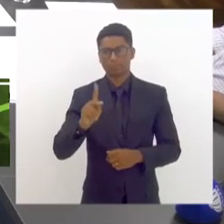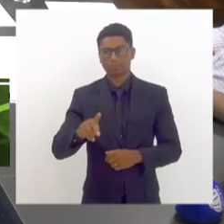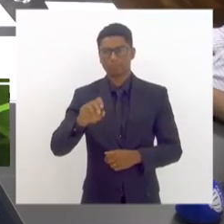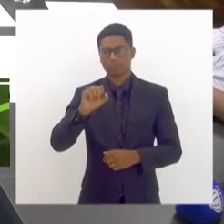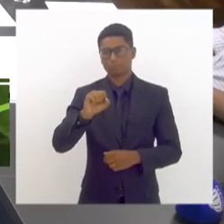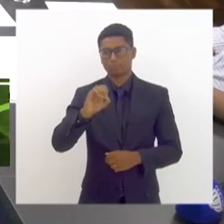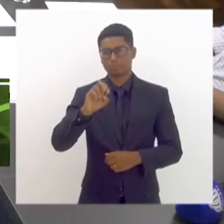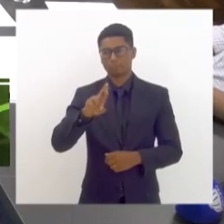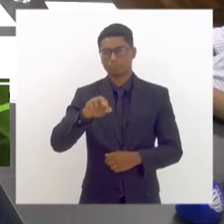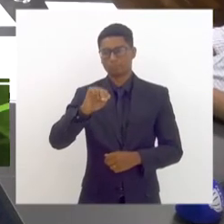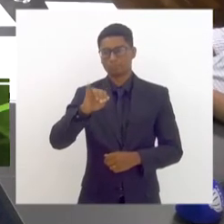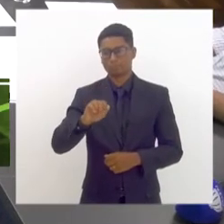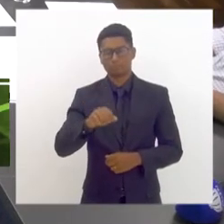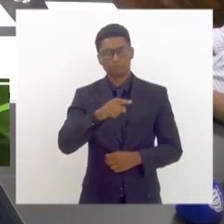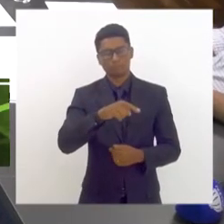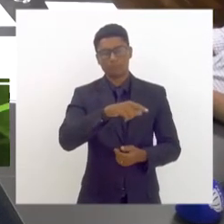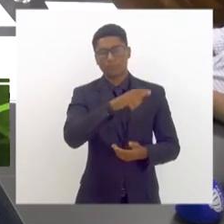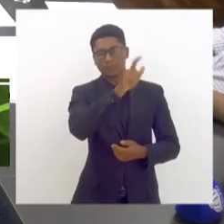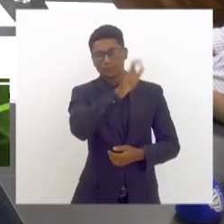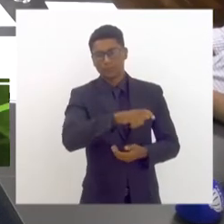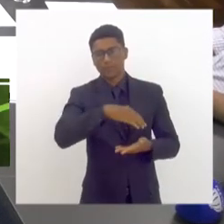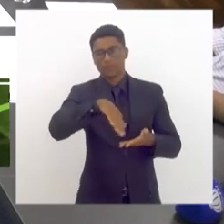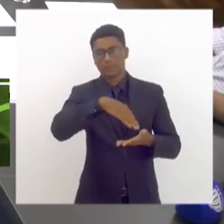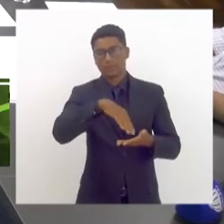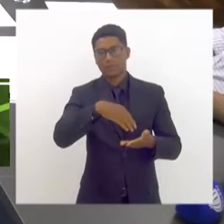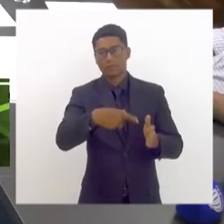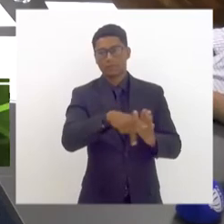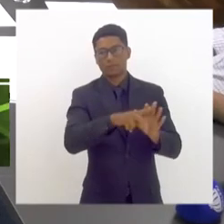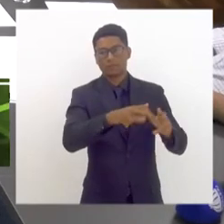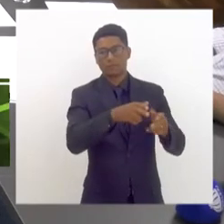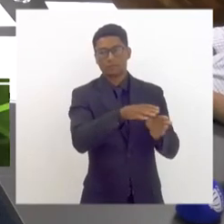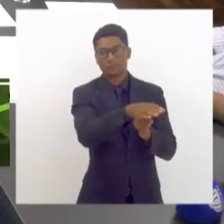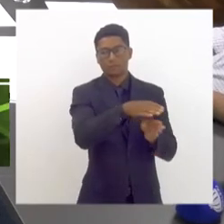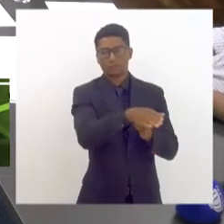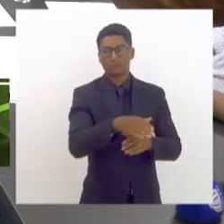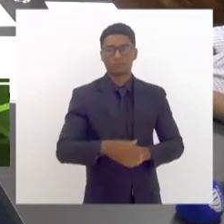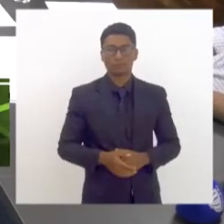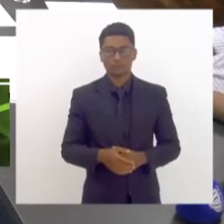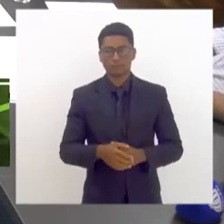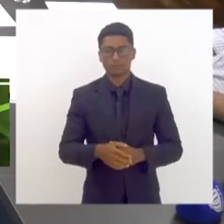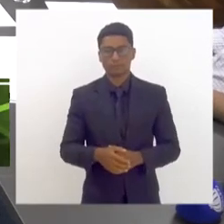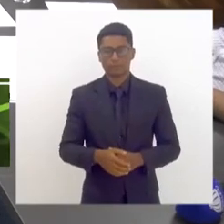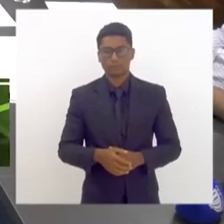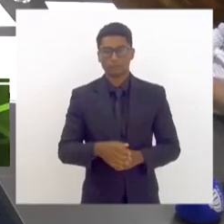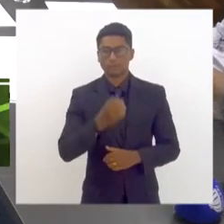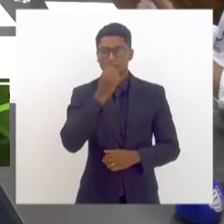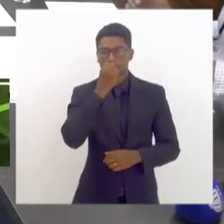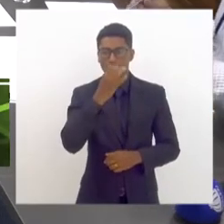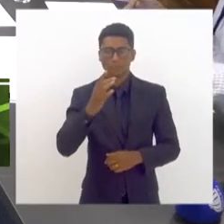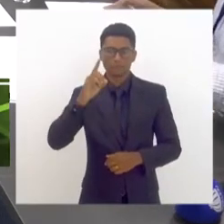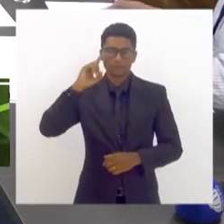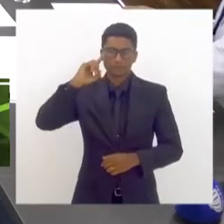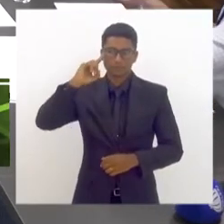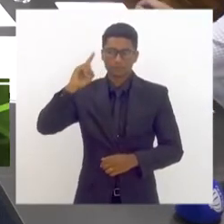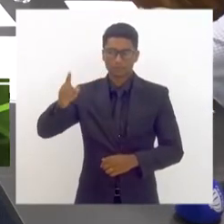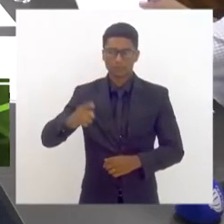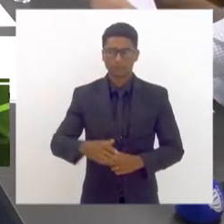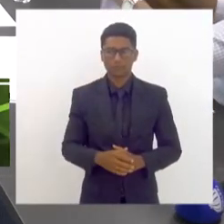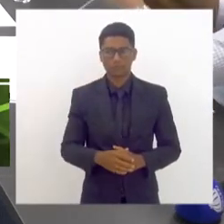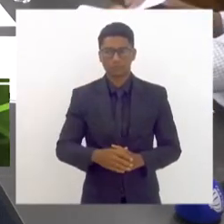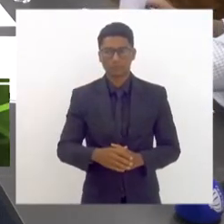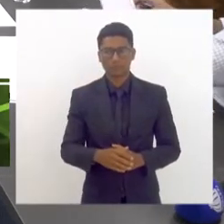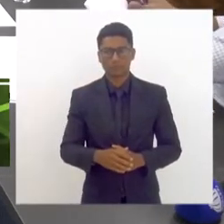Maria, secretária-geral do Conselho. Bom, mais uma vez, bom dia para quem ainda não havia falado, encontrado antes. Bom,